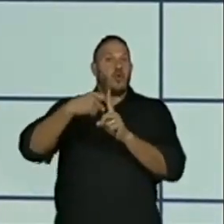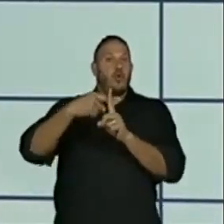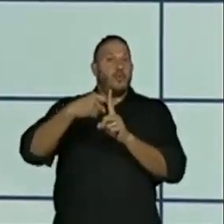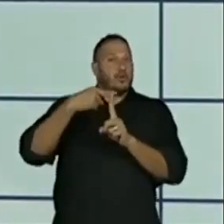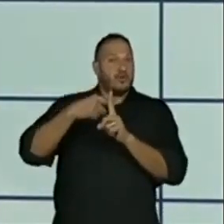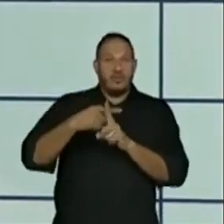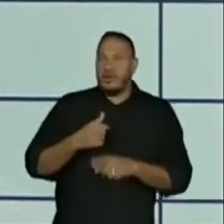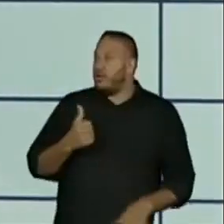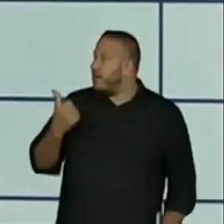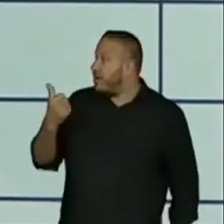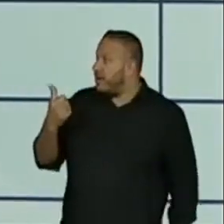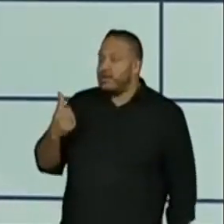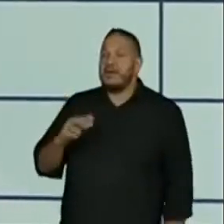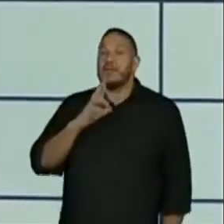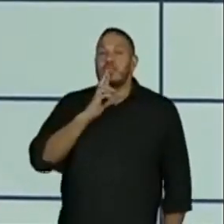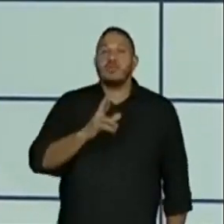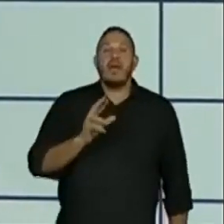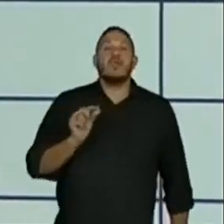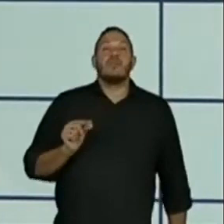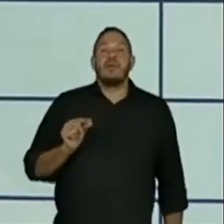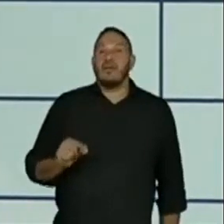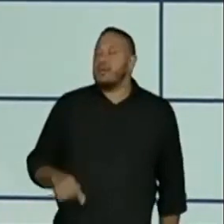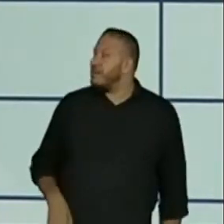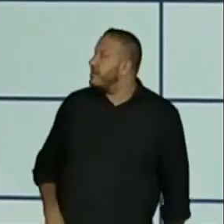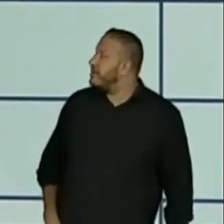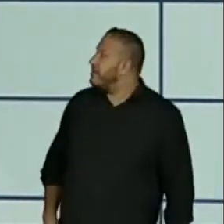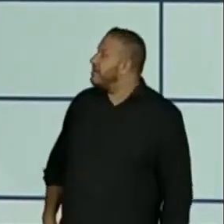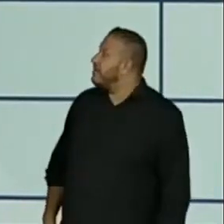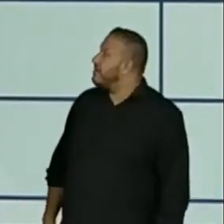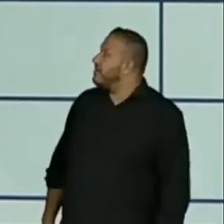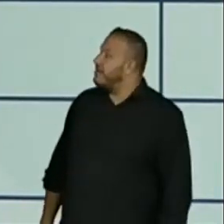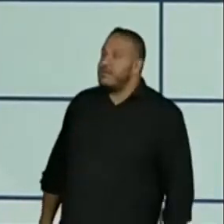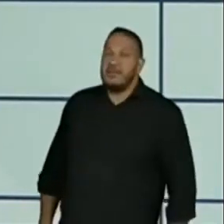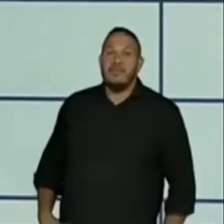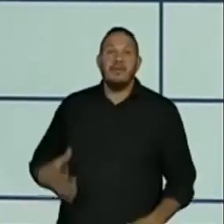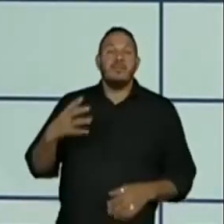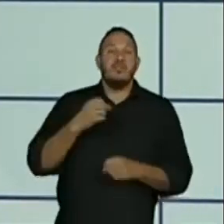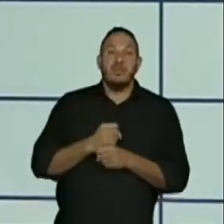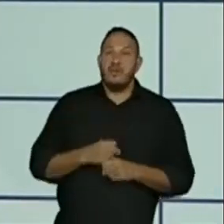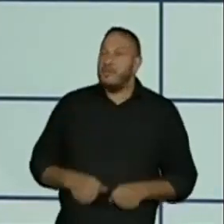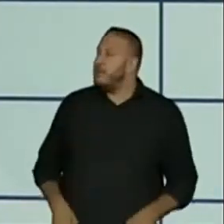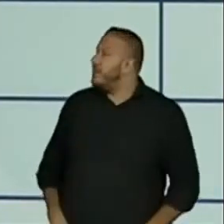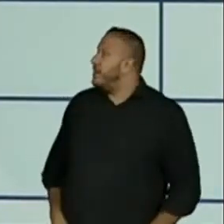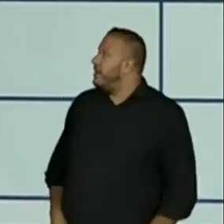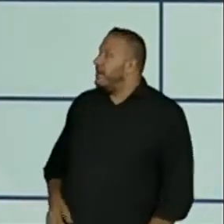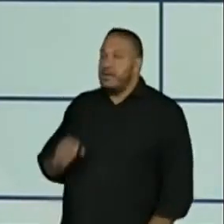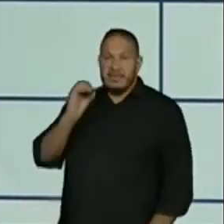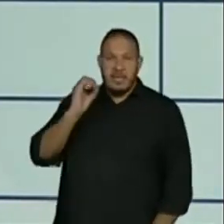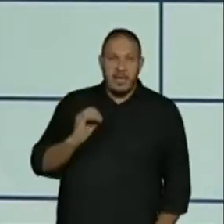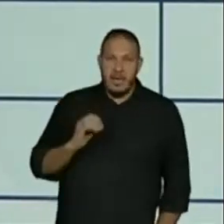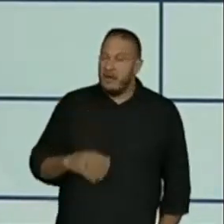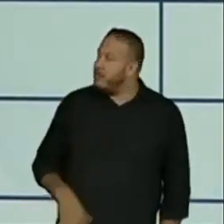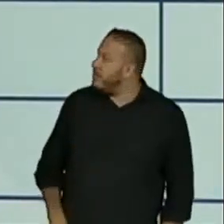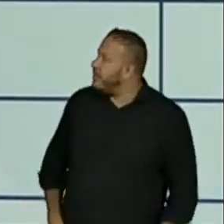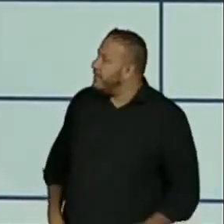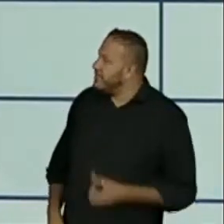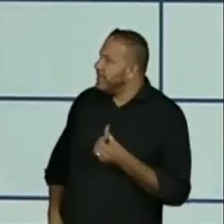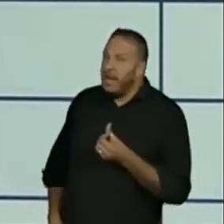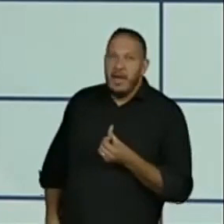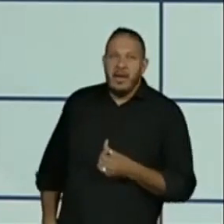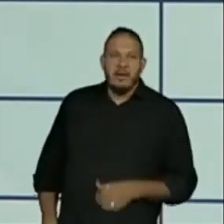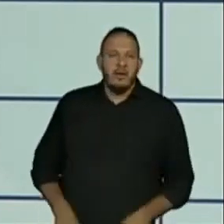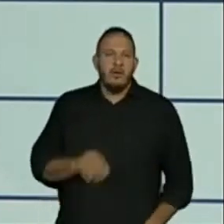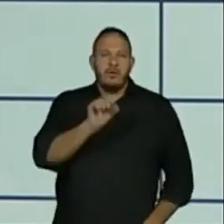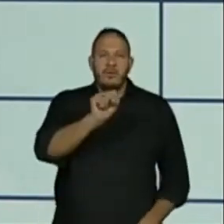Vamos lá? O resultado que eu vou ter é, da minha soma, 6, 8